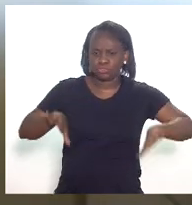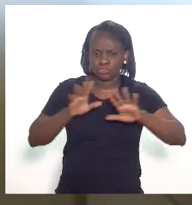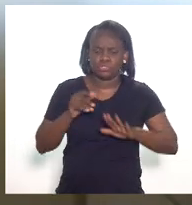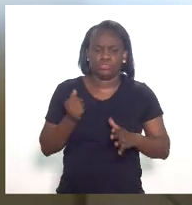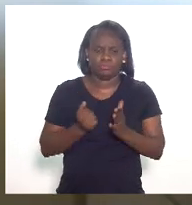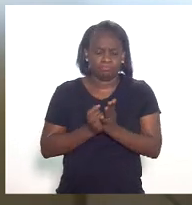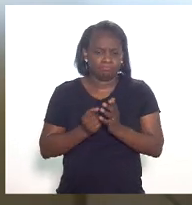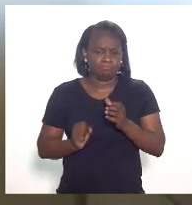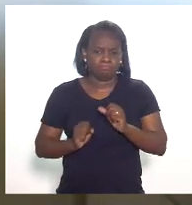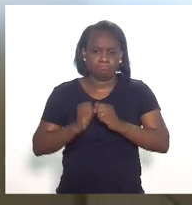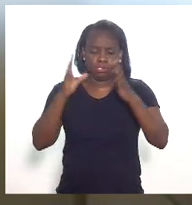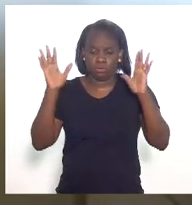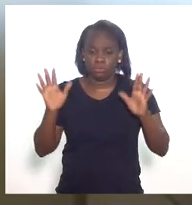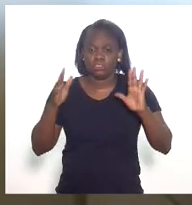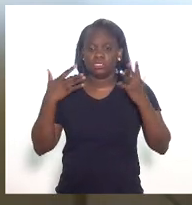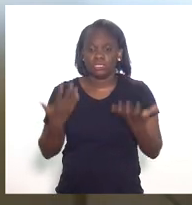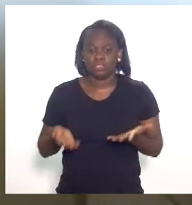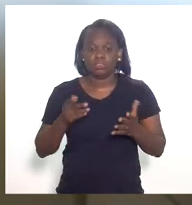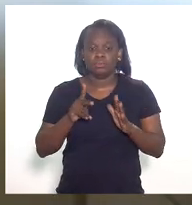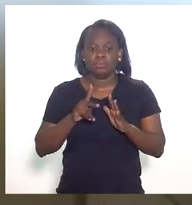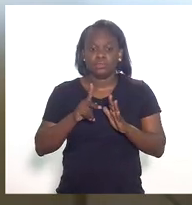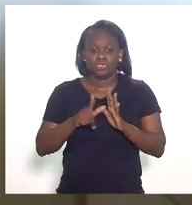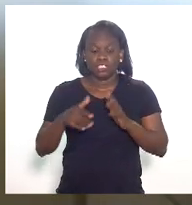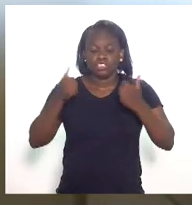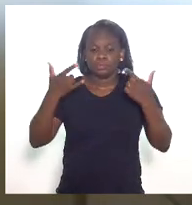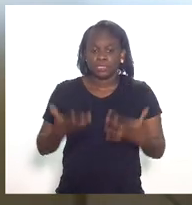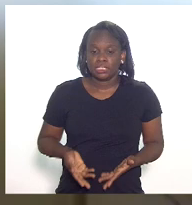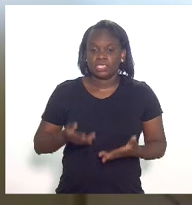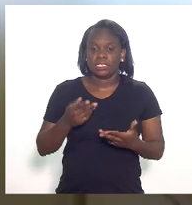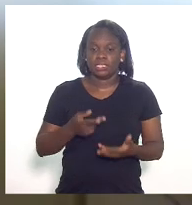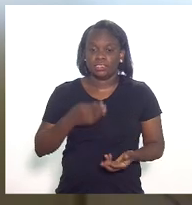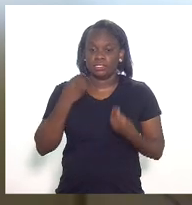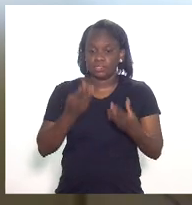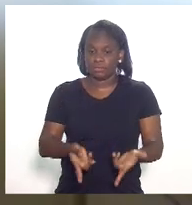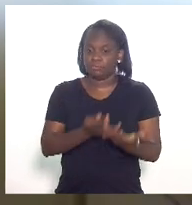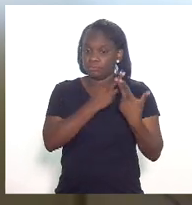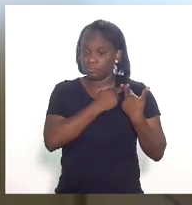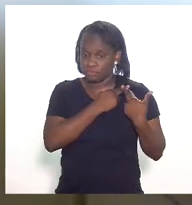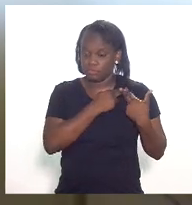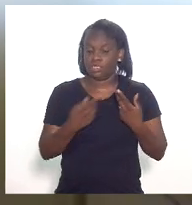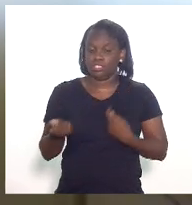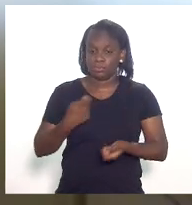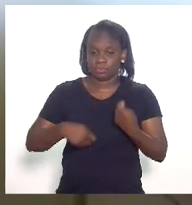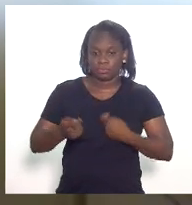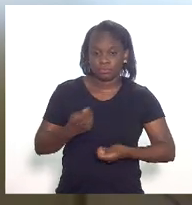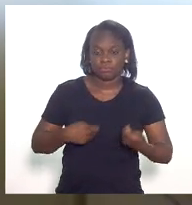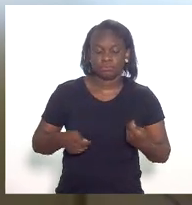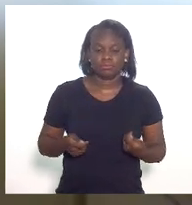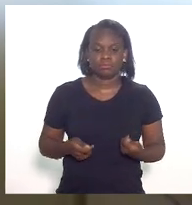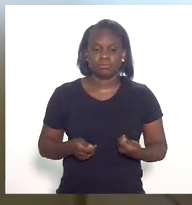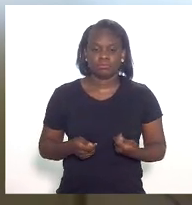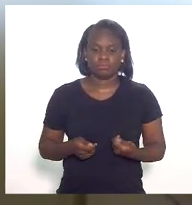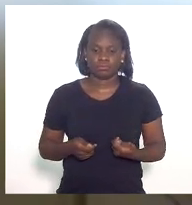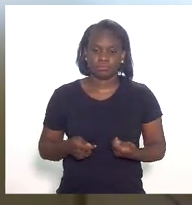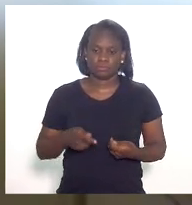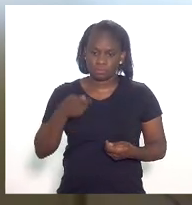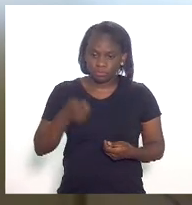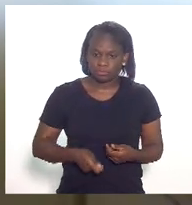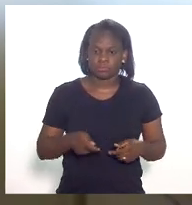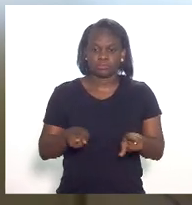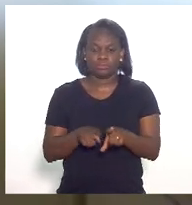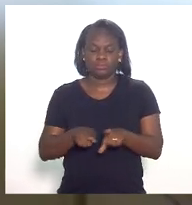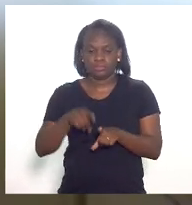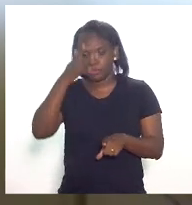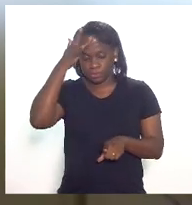é um projeto que fala sobre a responsabilização administrativa e civil das